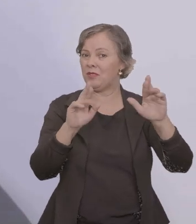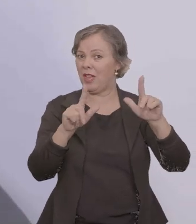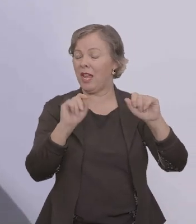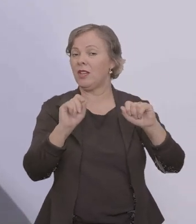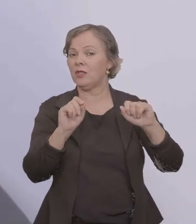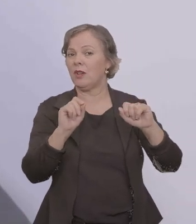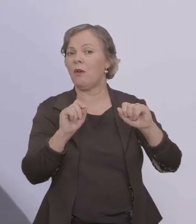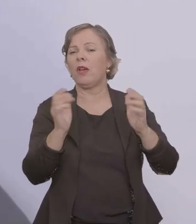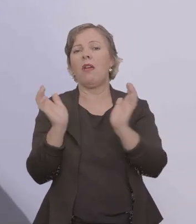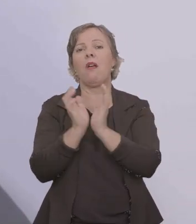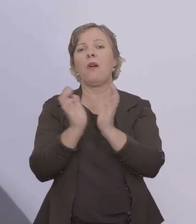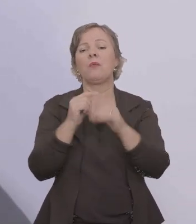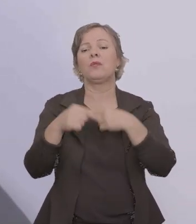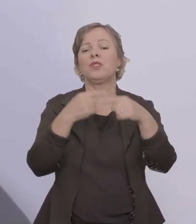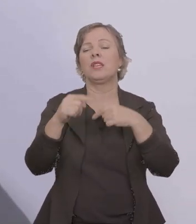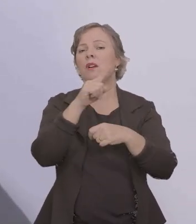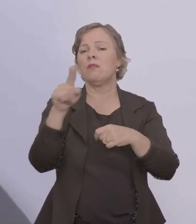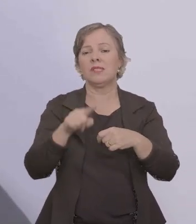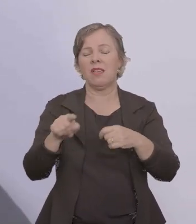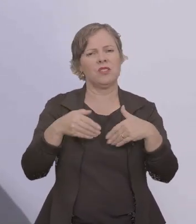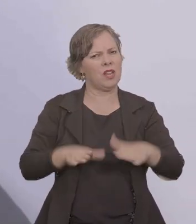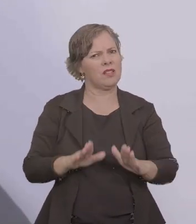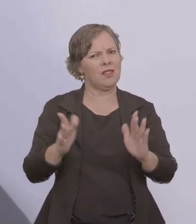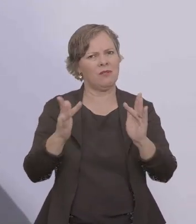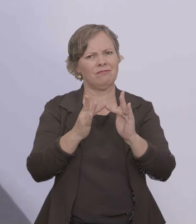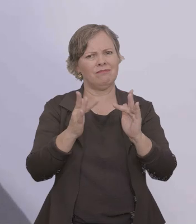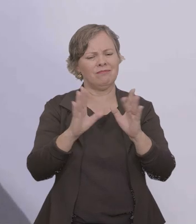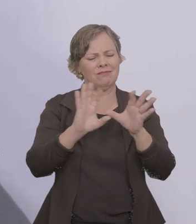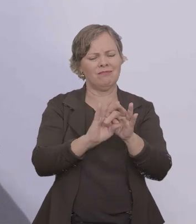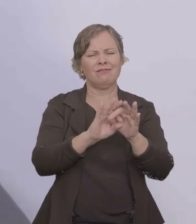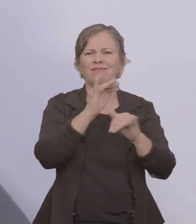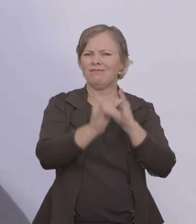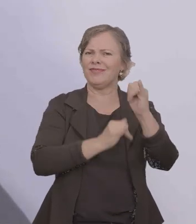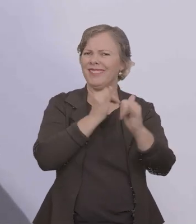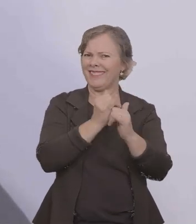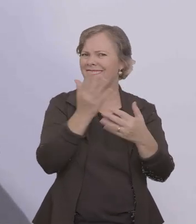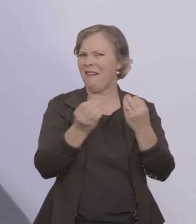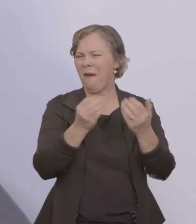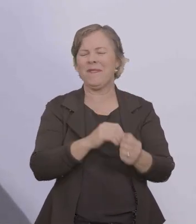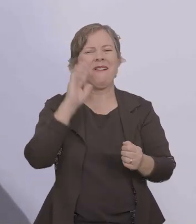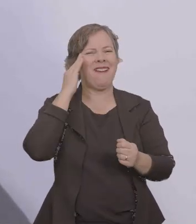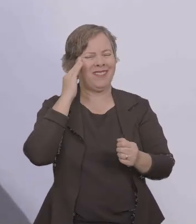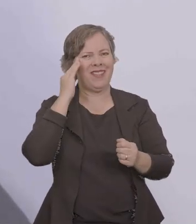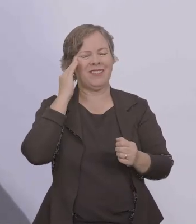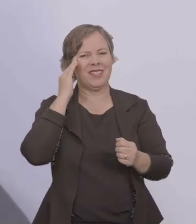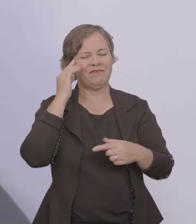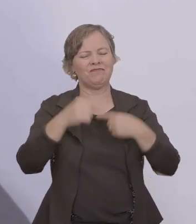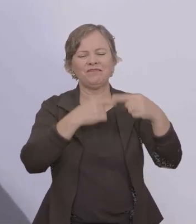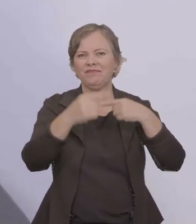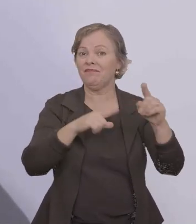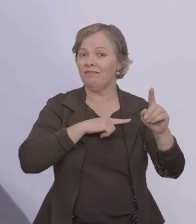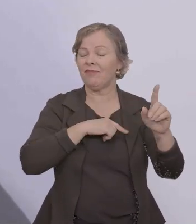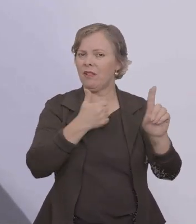por exemplo, a geração Z, que já nasceu conectada. Então a gente tem que entender que essas gerações elas sofreram